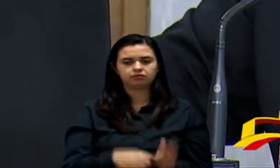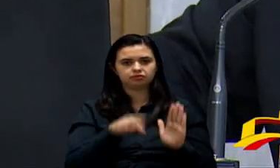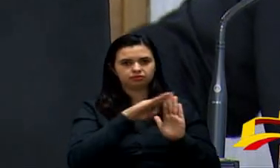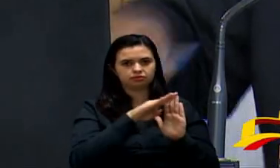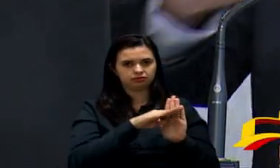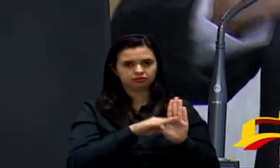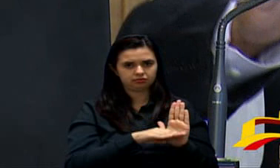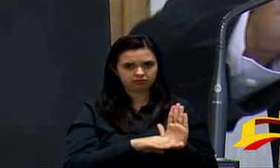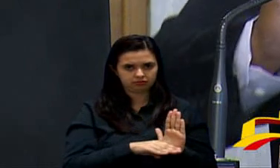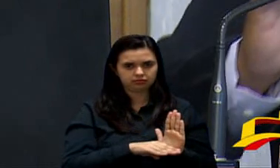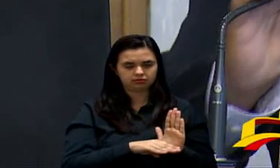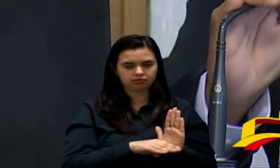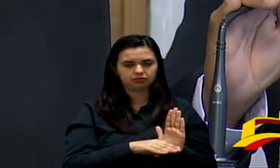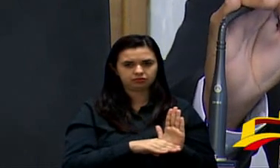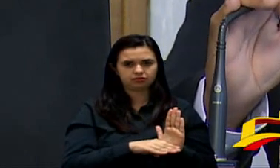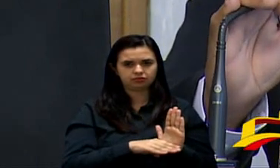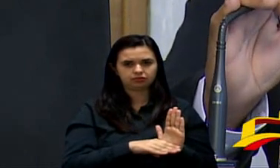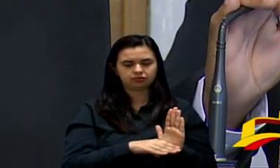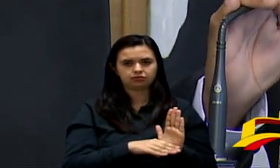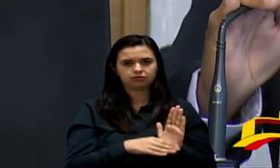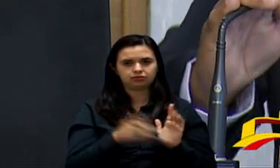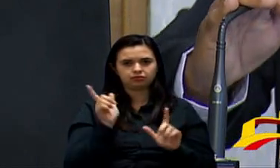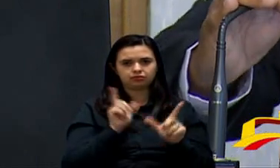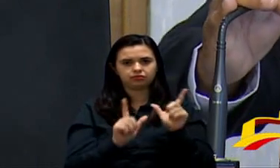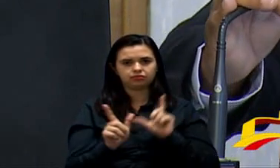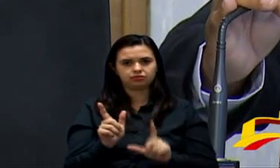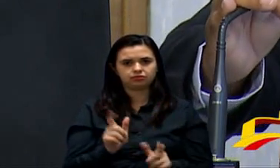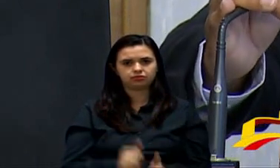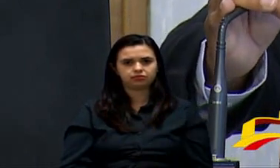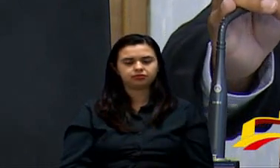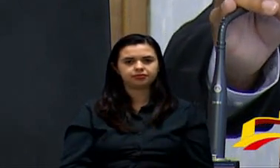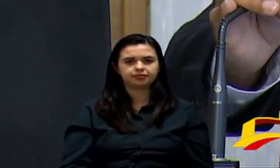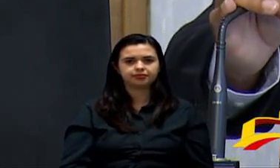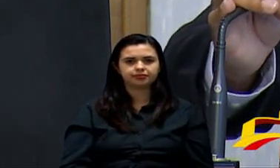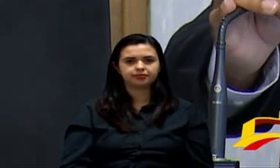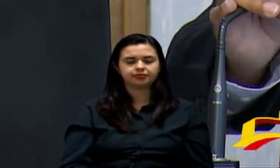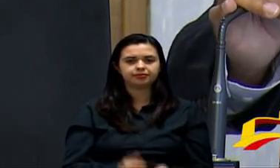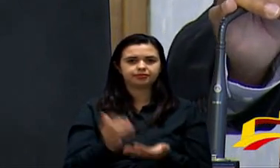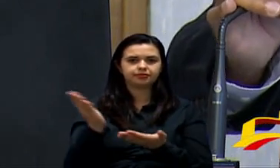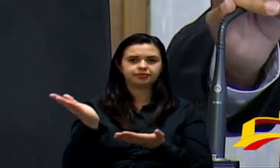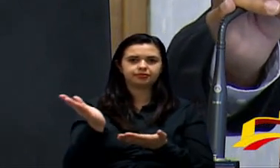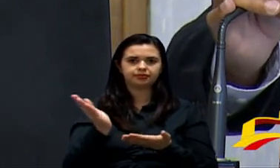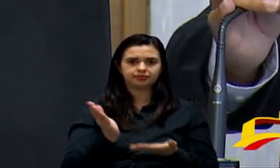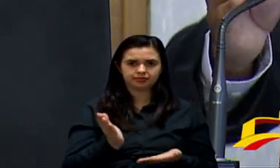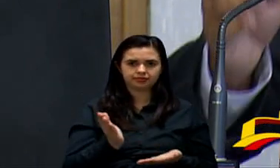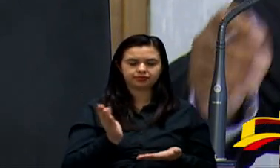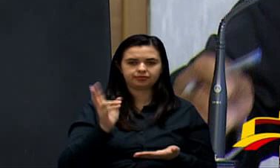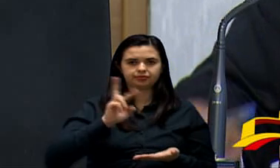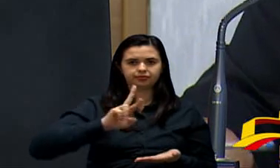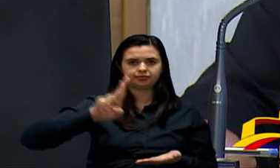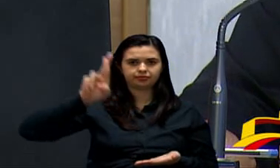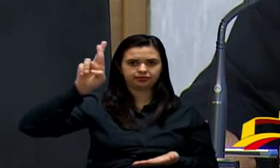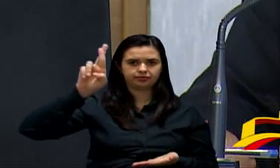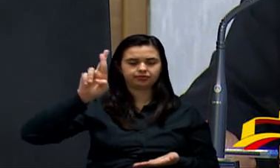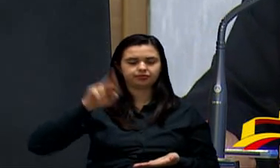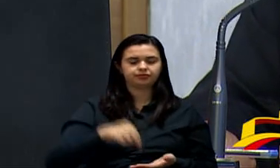conseguimos vencer nossa pauta hoje, doutor Hélio. E eu gostaria de convidar os líderes que possam usar